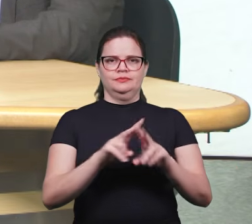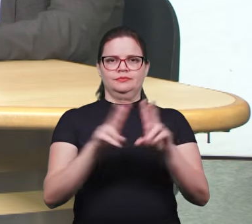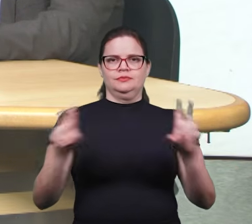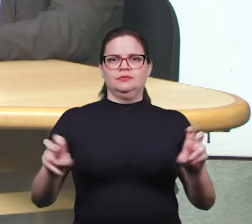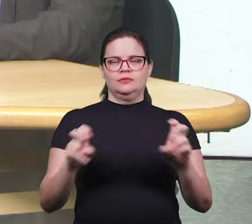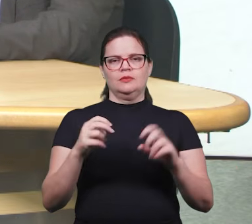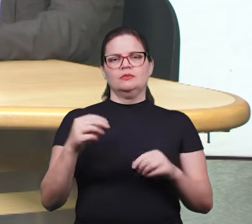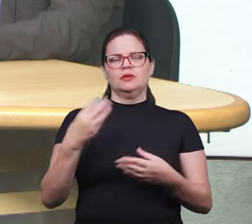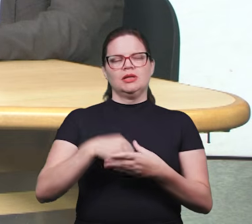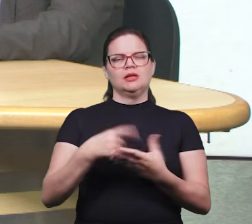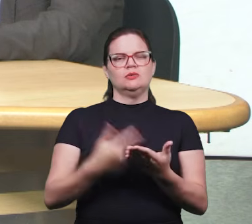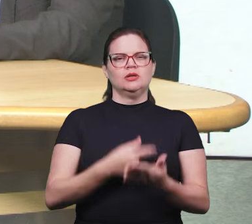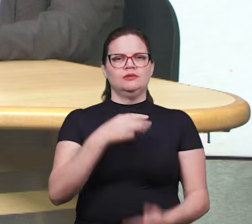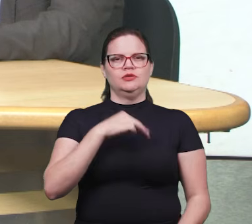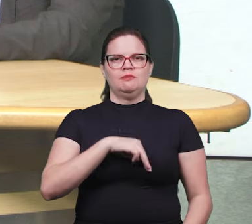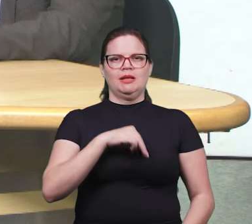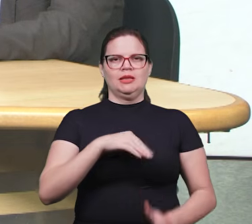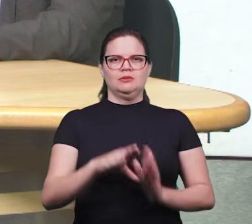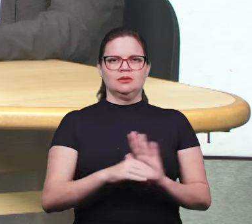Mateus 24,